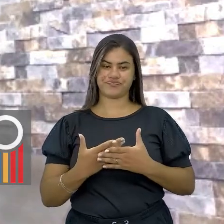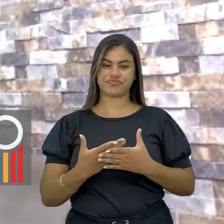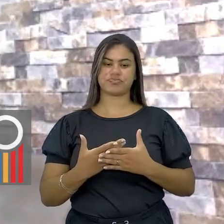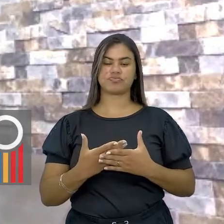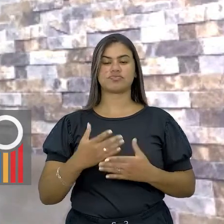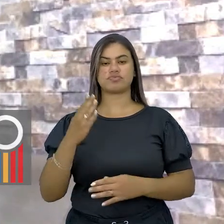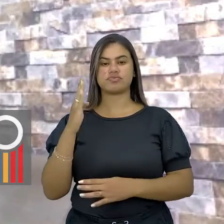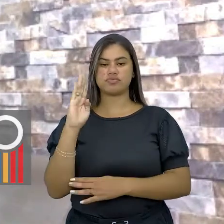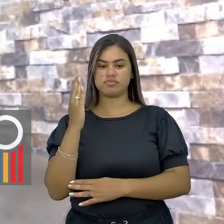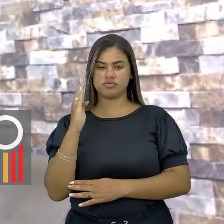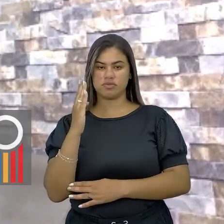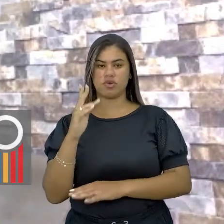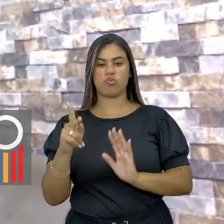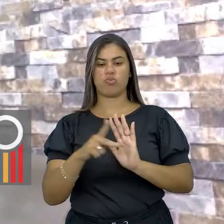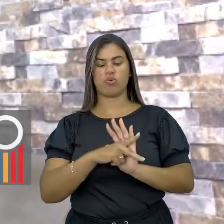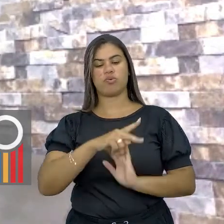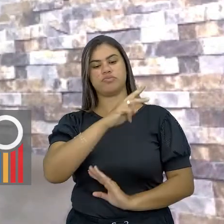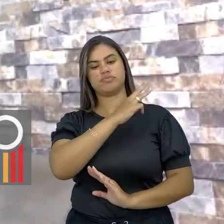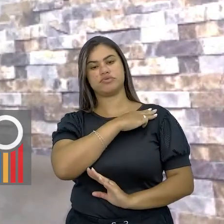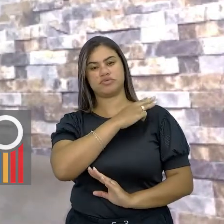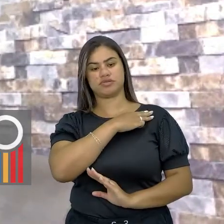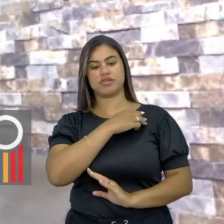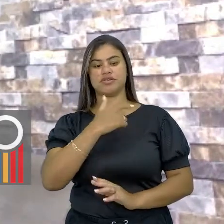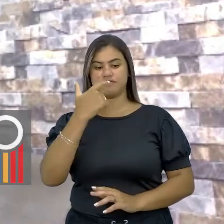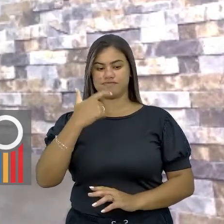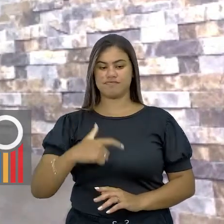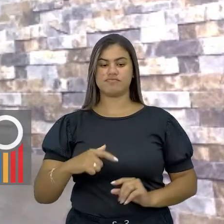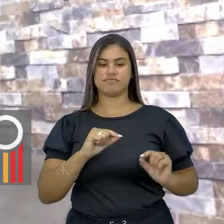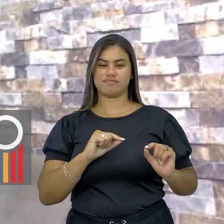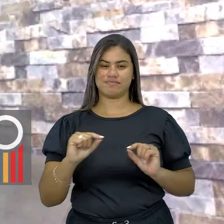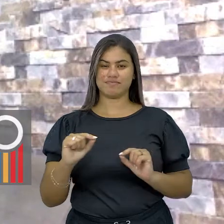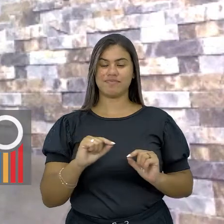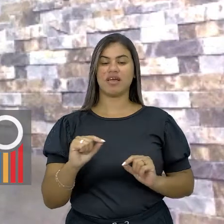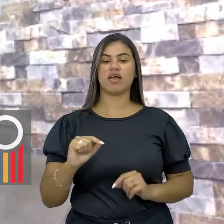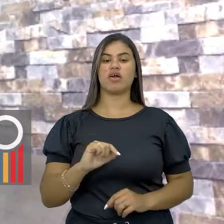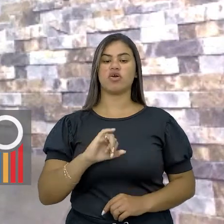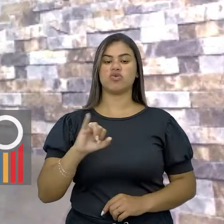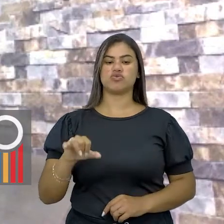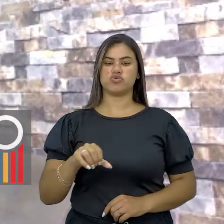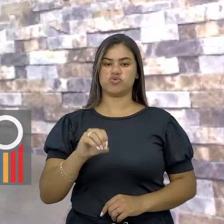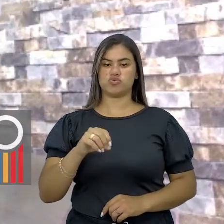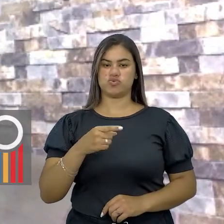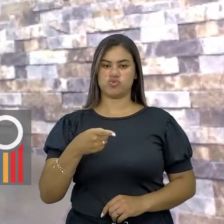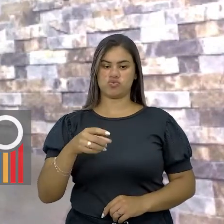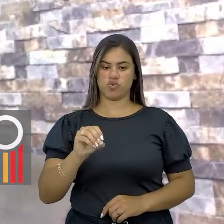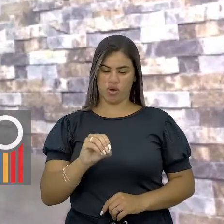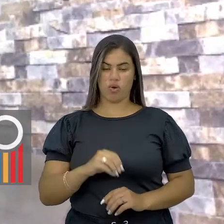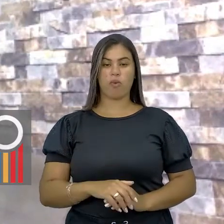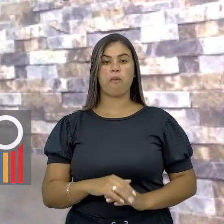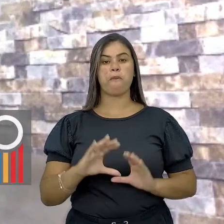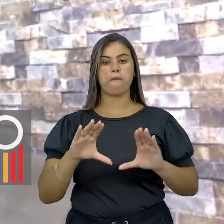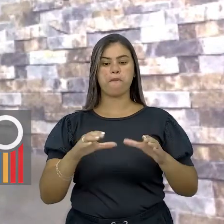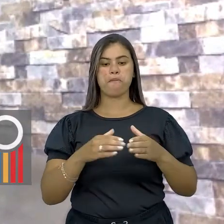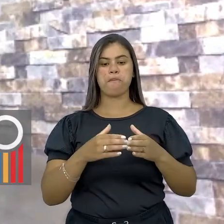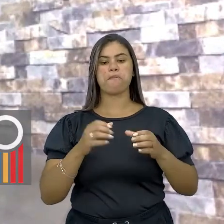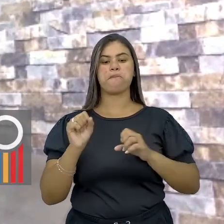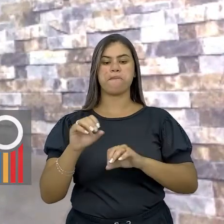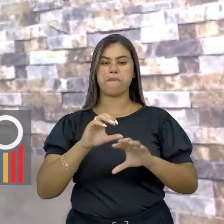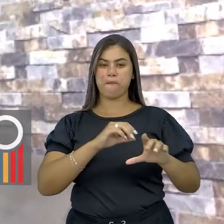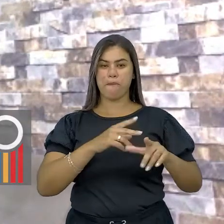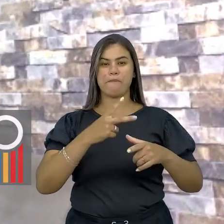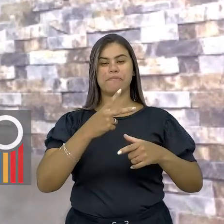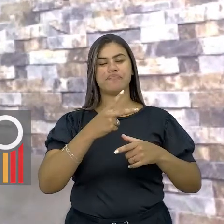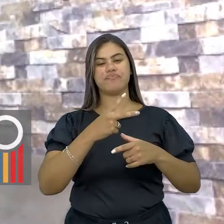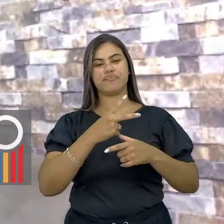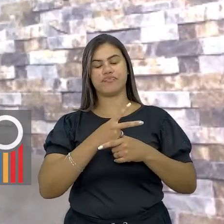curricular Biologia para a terceira série, eu vou me apresentar. Então, eu me chamo João Paulo Stacconi, eu faço parte da equipe formativa de professores